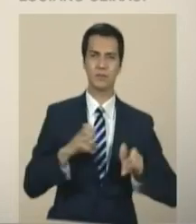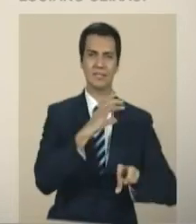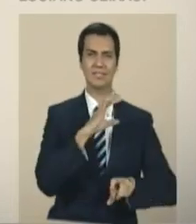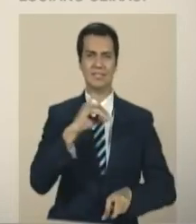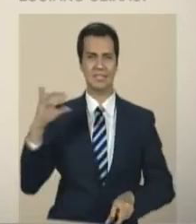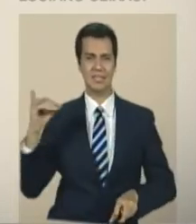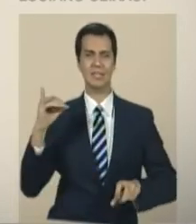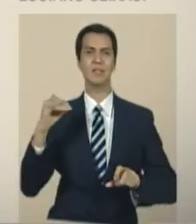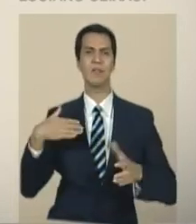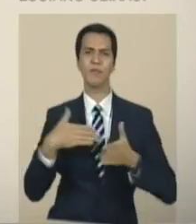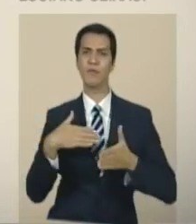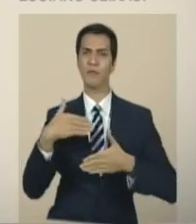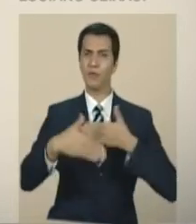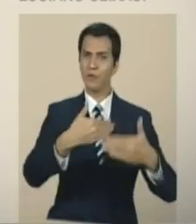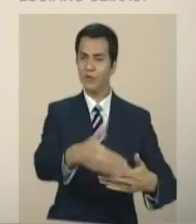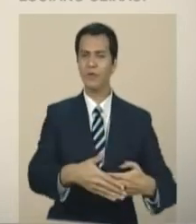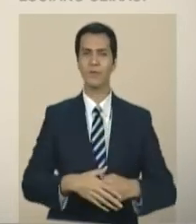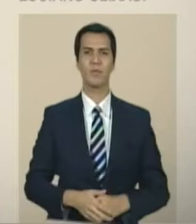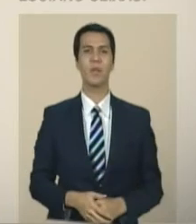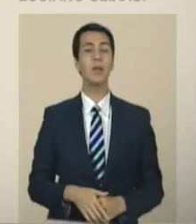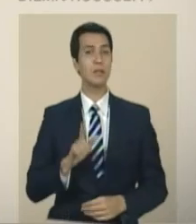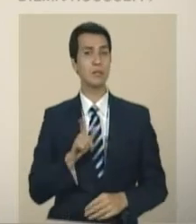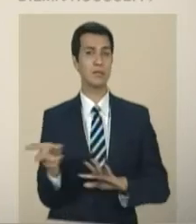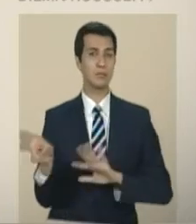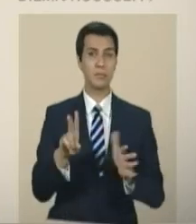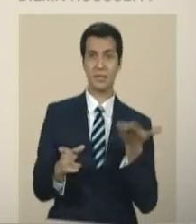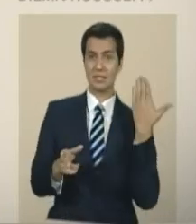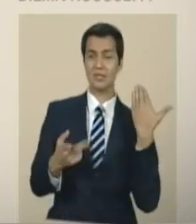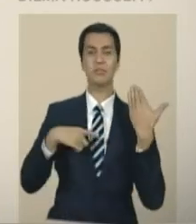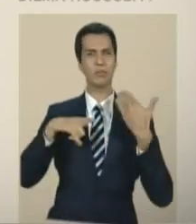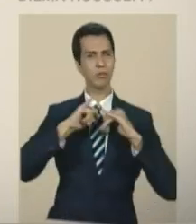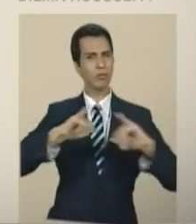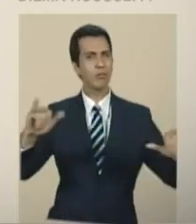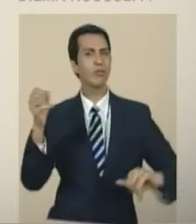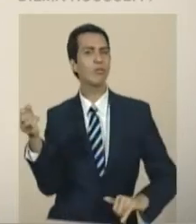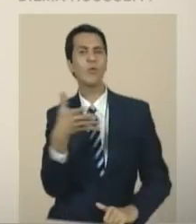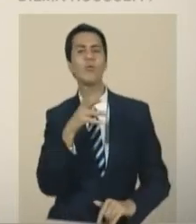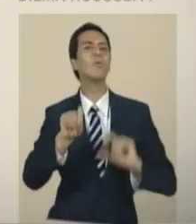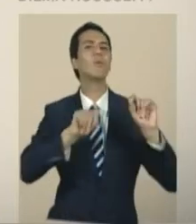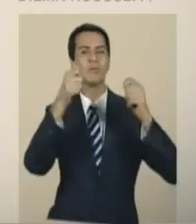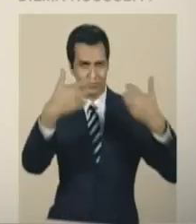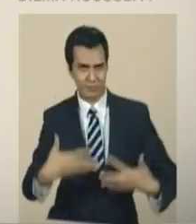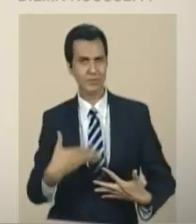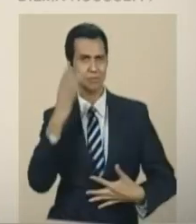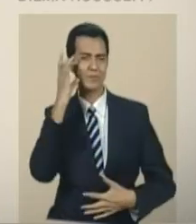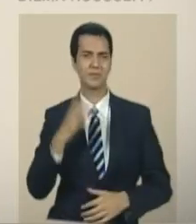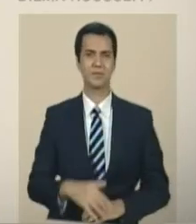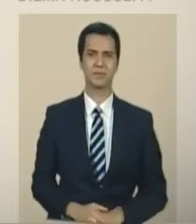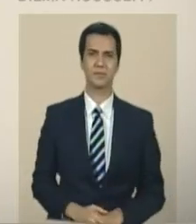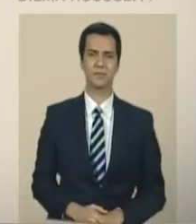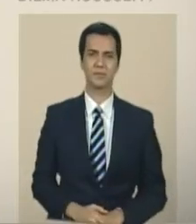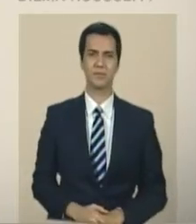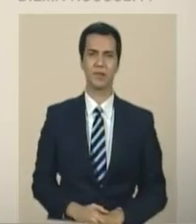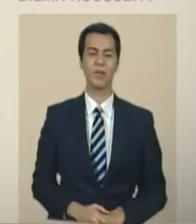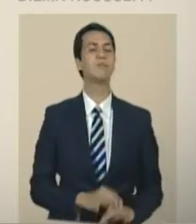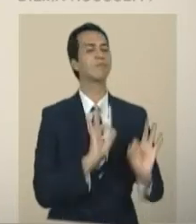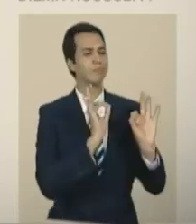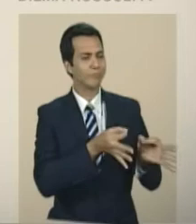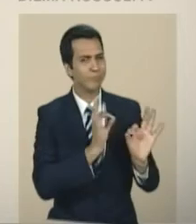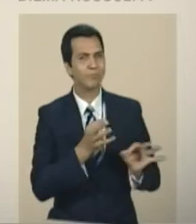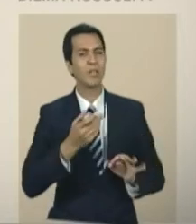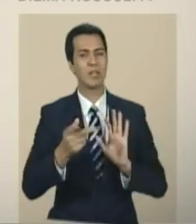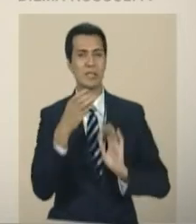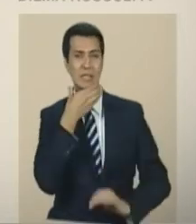muito aos jovens e teve novidades na semana passada não é presença Teve sim Luciano A novidade é que nós abrimos agora em dezembro